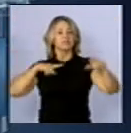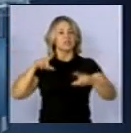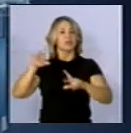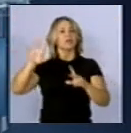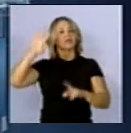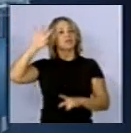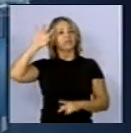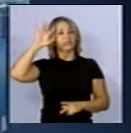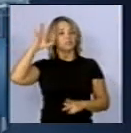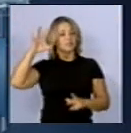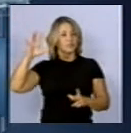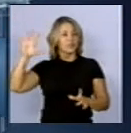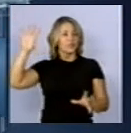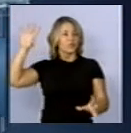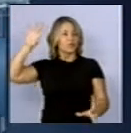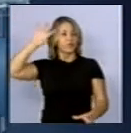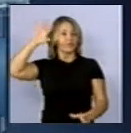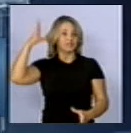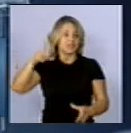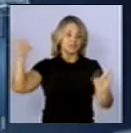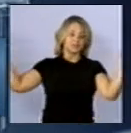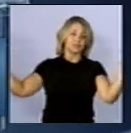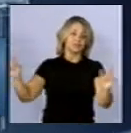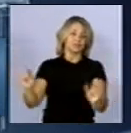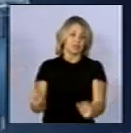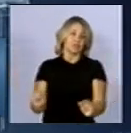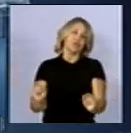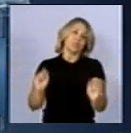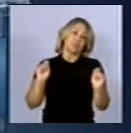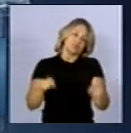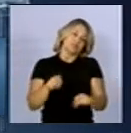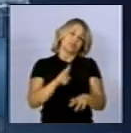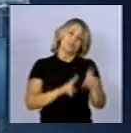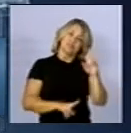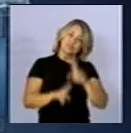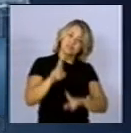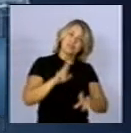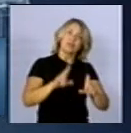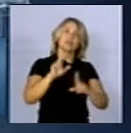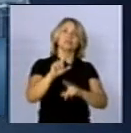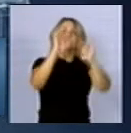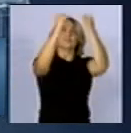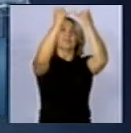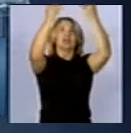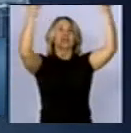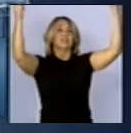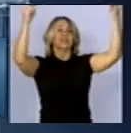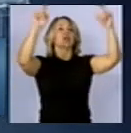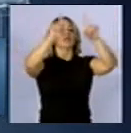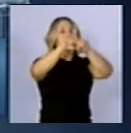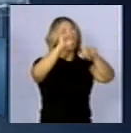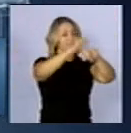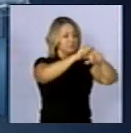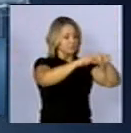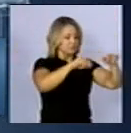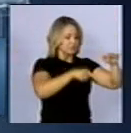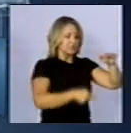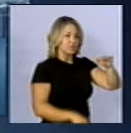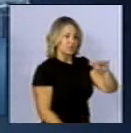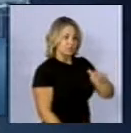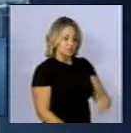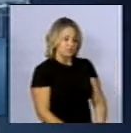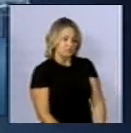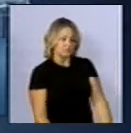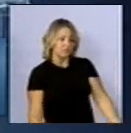final seja menor é uma medida de aplicação tanto para Linhas Aéreas quanto para linhas subterrâneas no